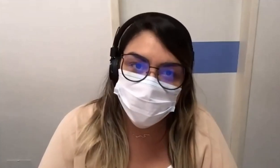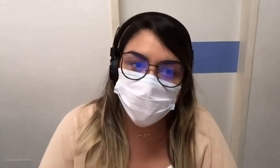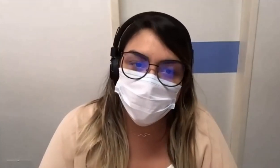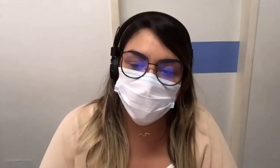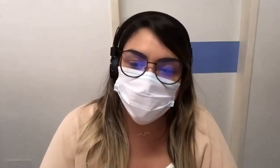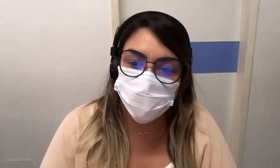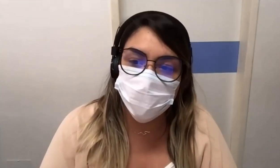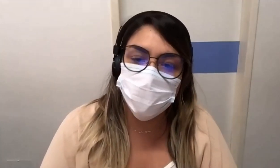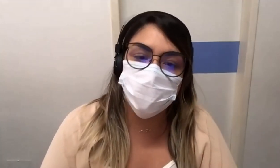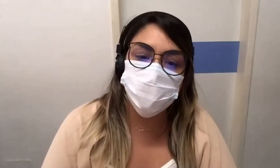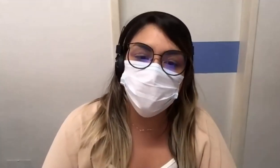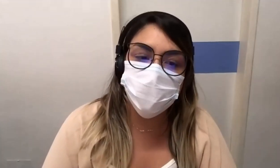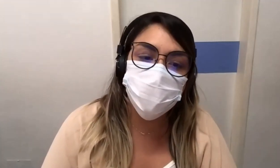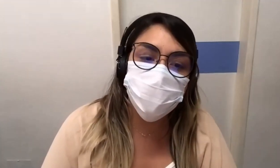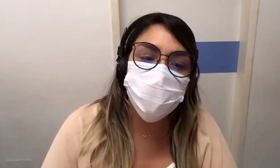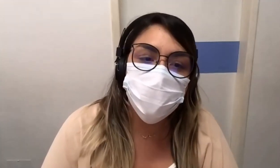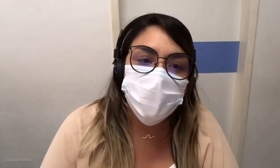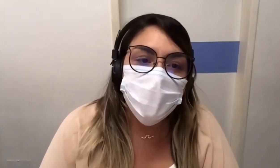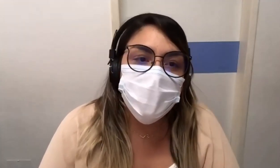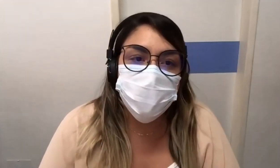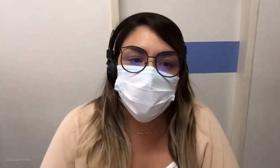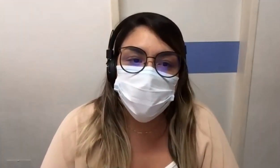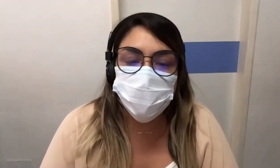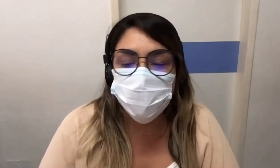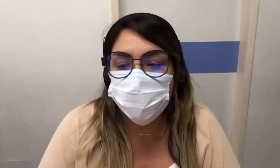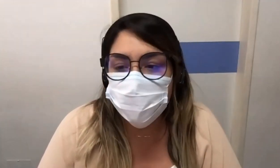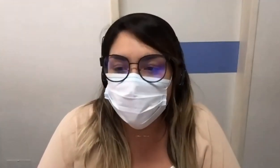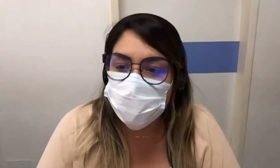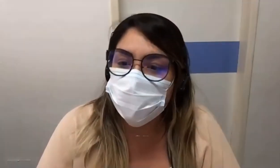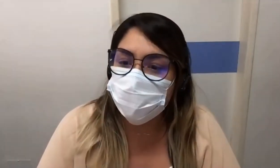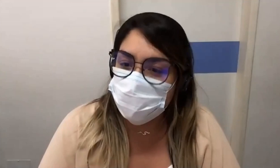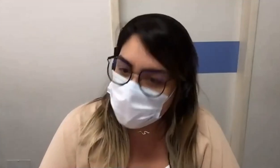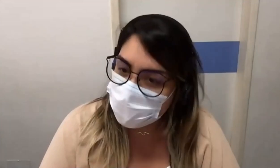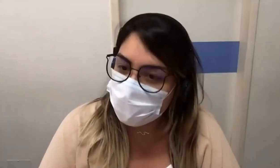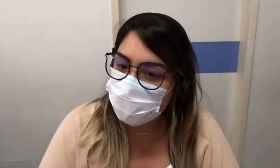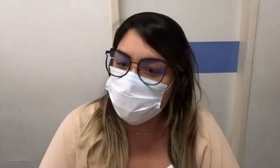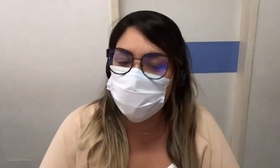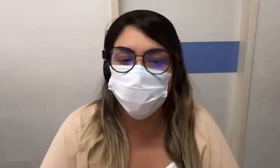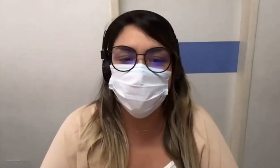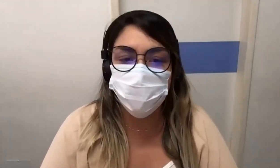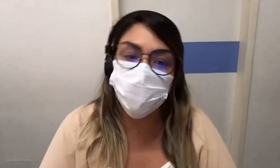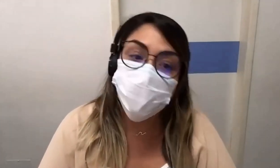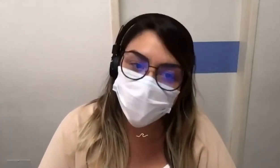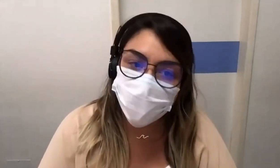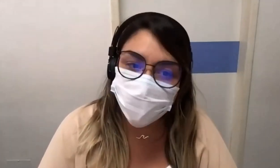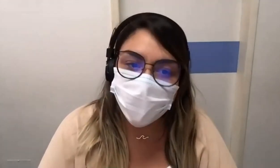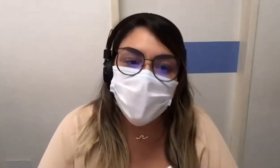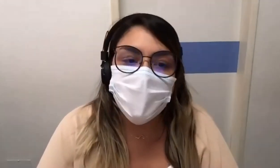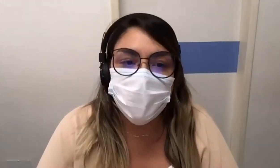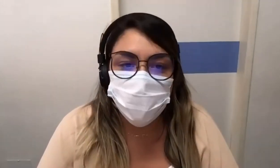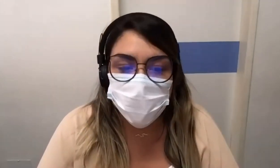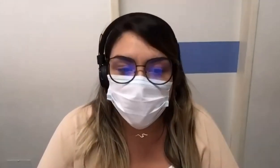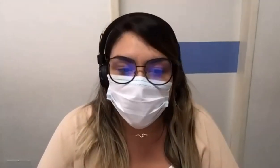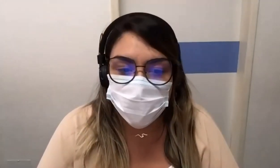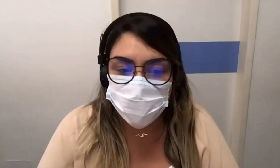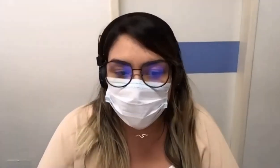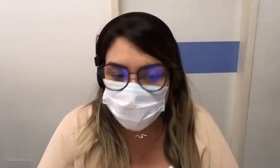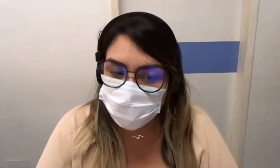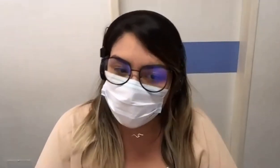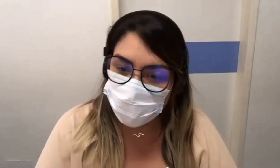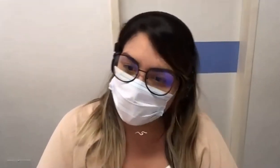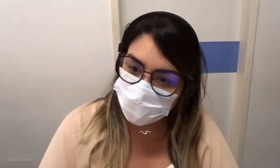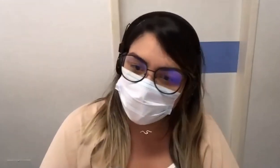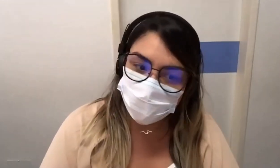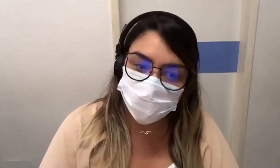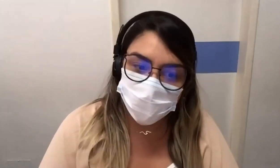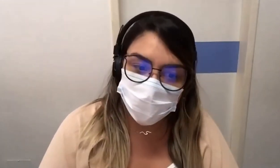aqui da Secretaria Estadual de Saúde de Pernambuco. Estou aqui dando boas-vindas para você, para vocês e para os